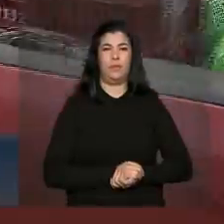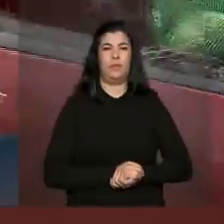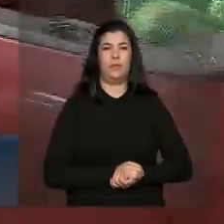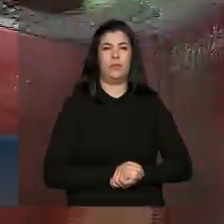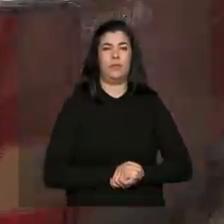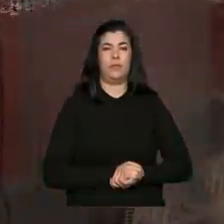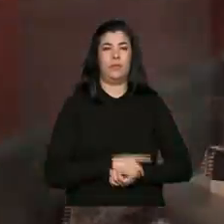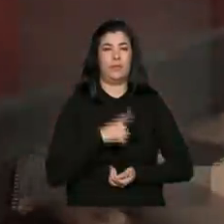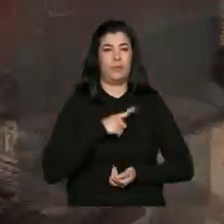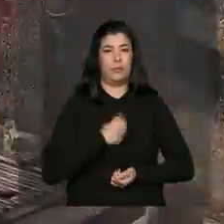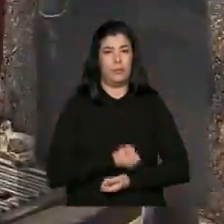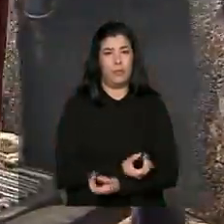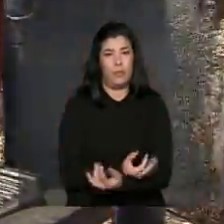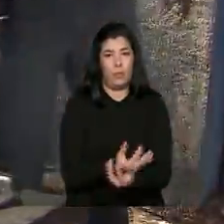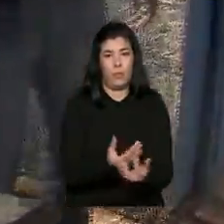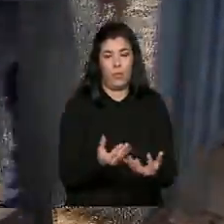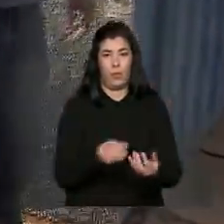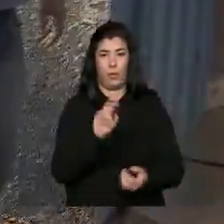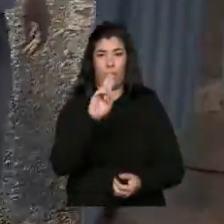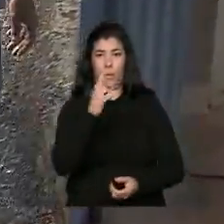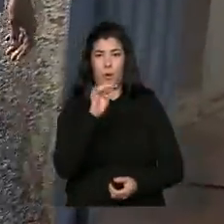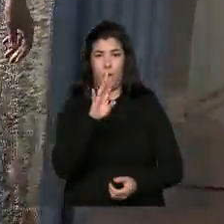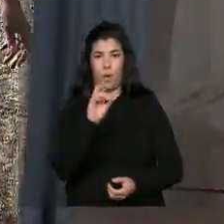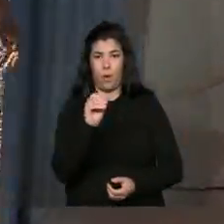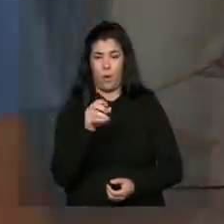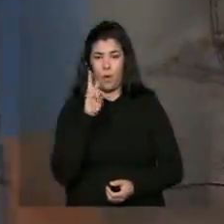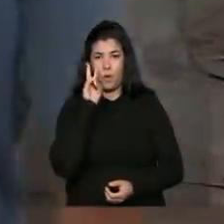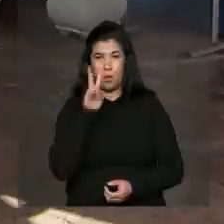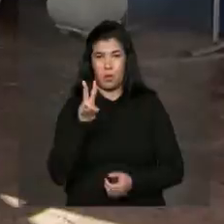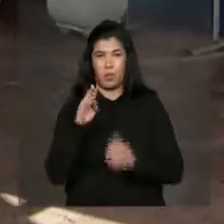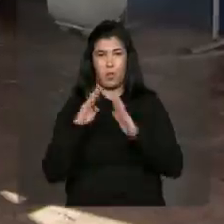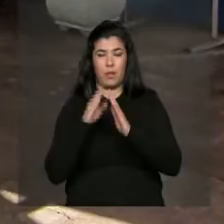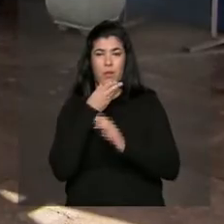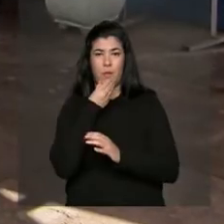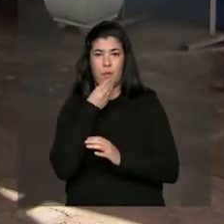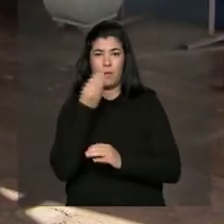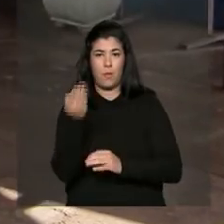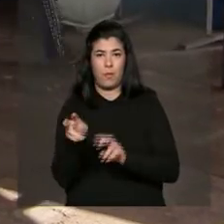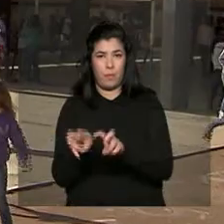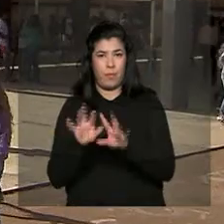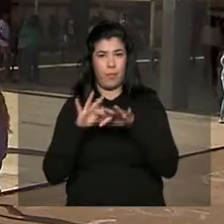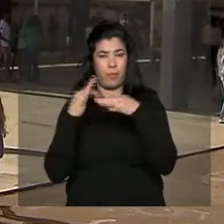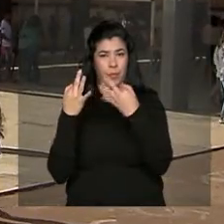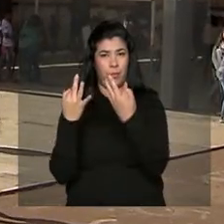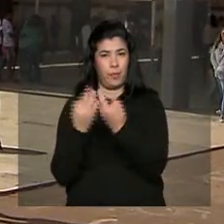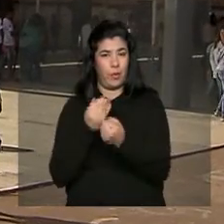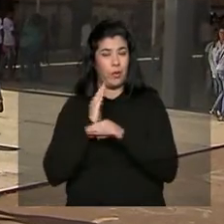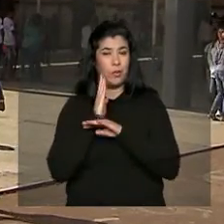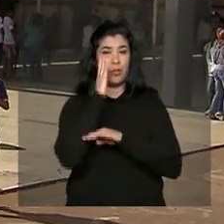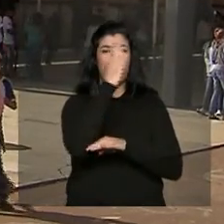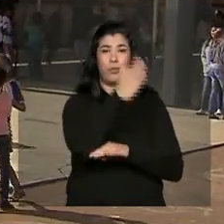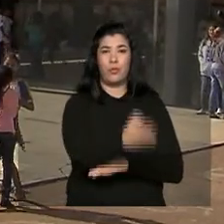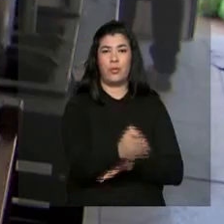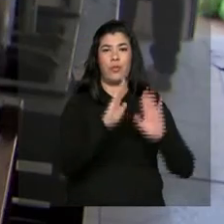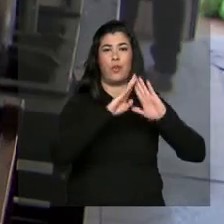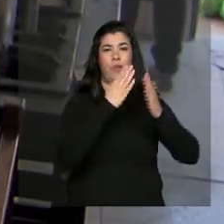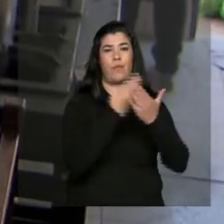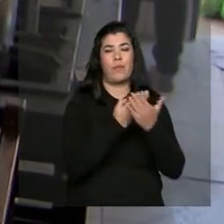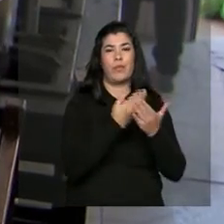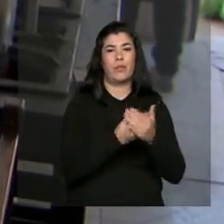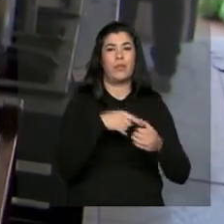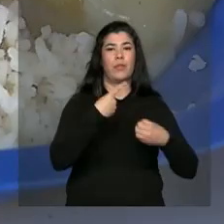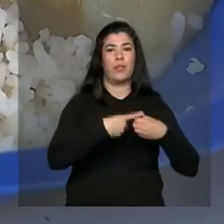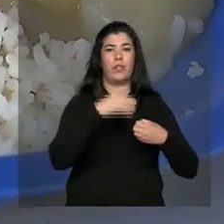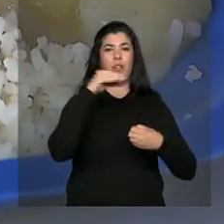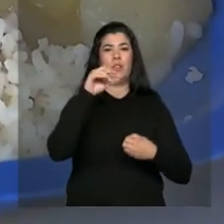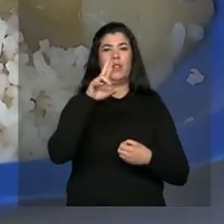Da horta do agricultor familiar, direto para a merenda dessa escola municipal de Cristalina, em Goiás. No cardápio